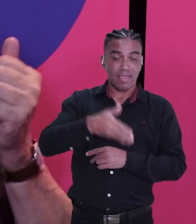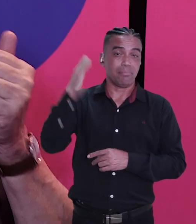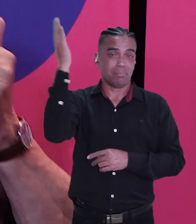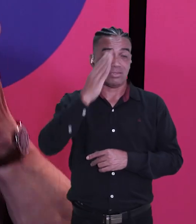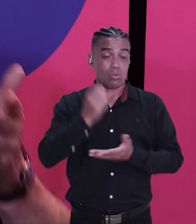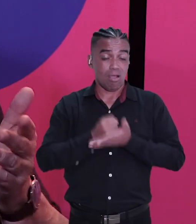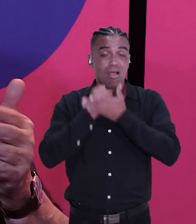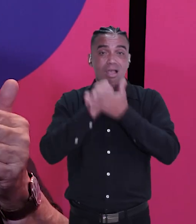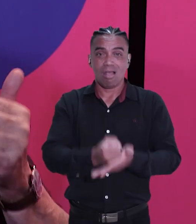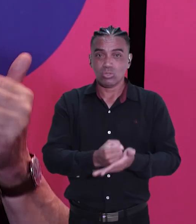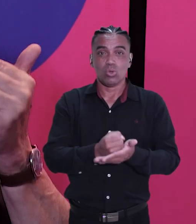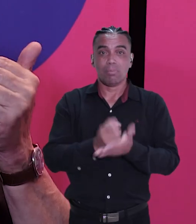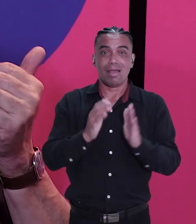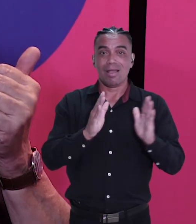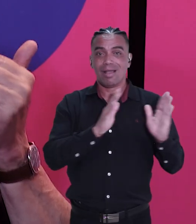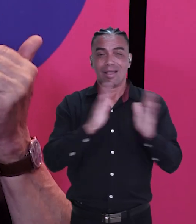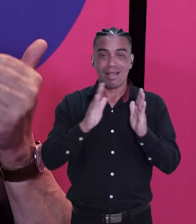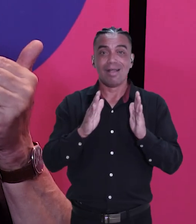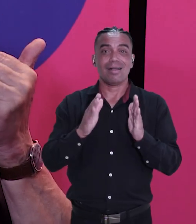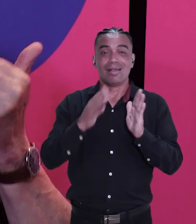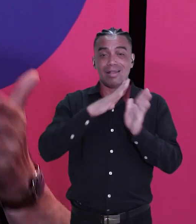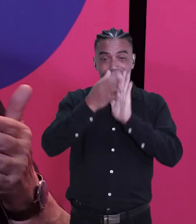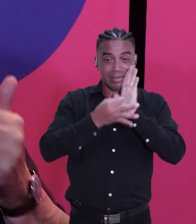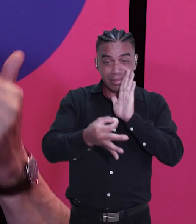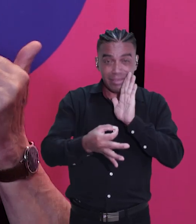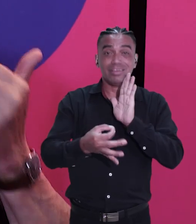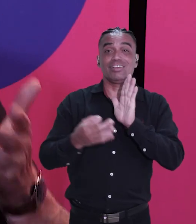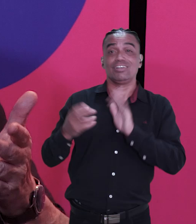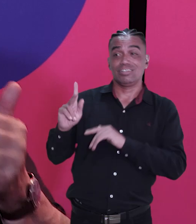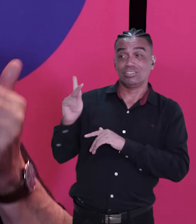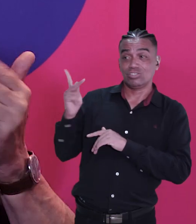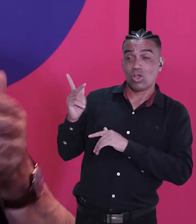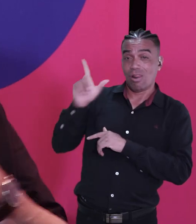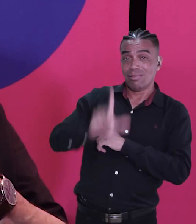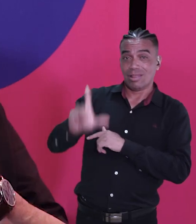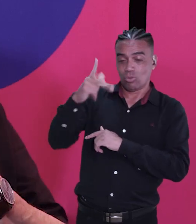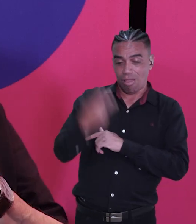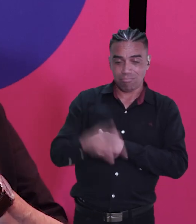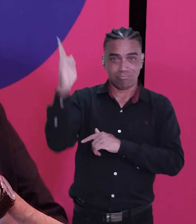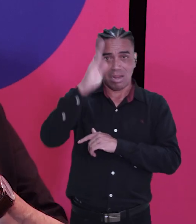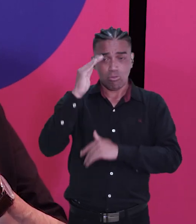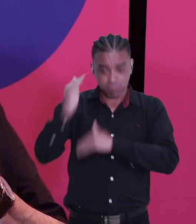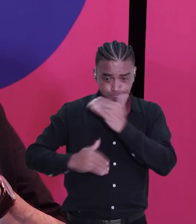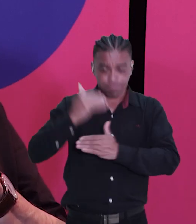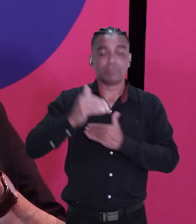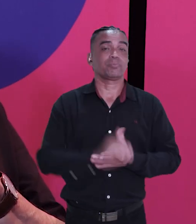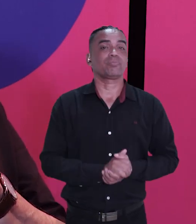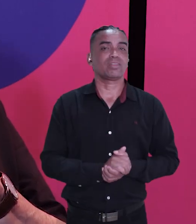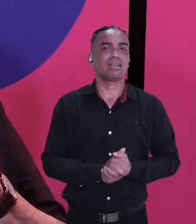cá e contribuíram muito, né, para a modernização da crítica, da história da literatura, né, no